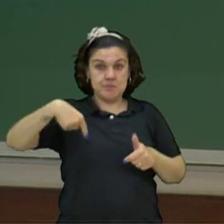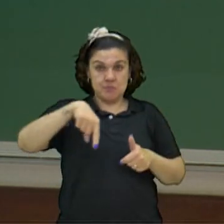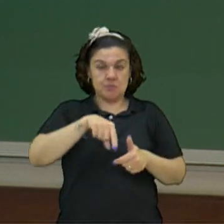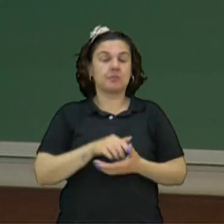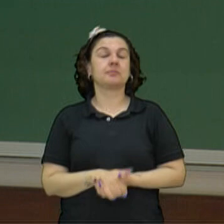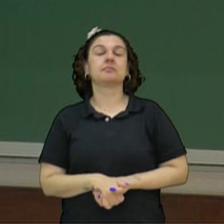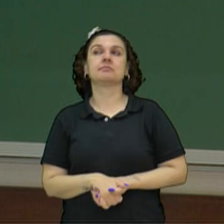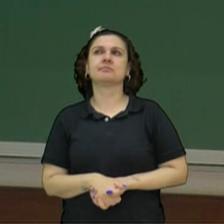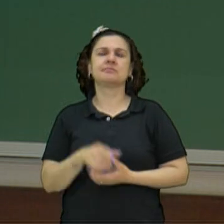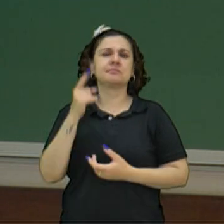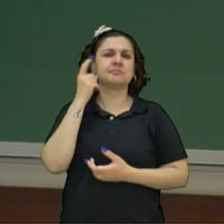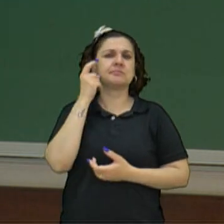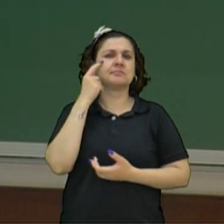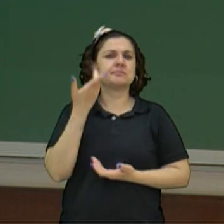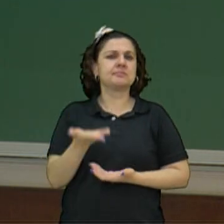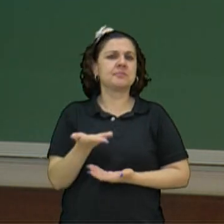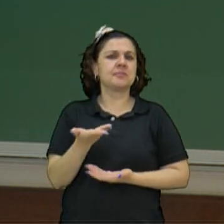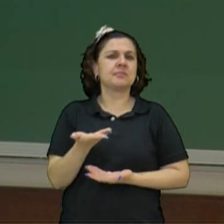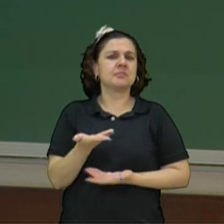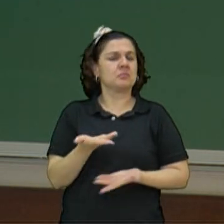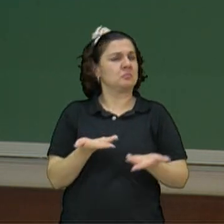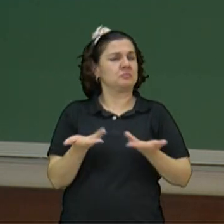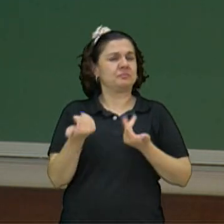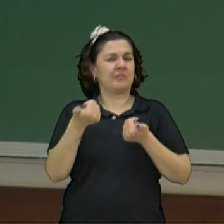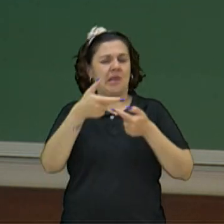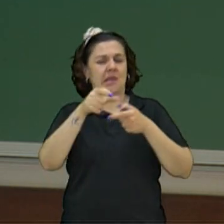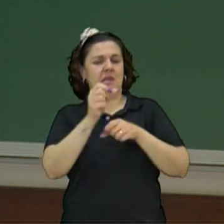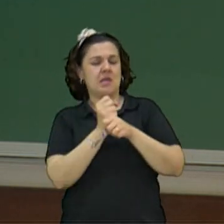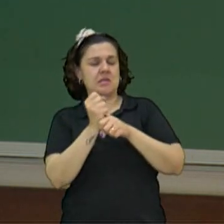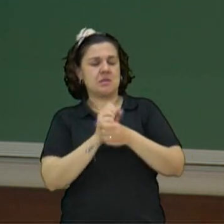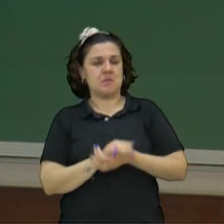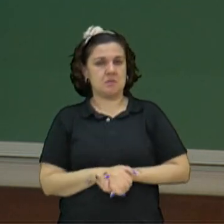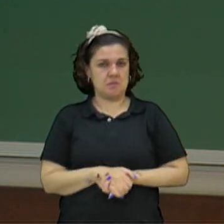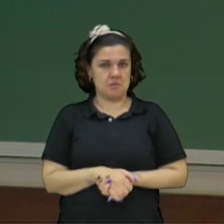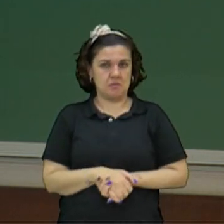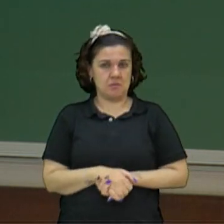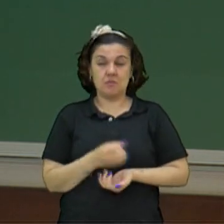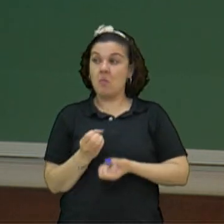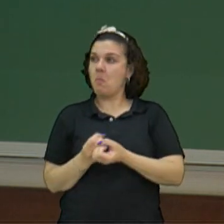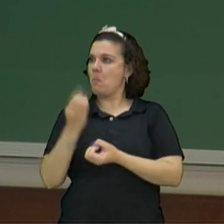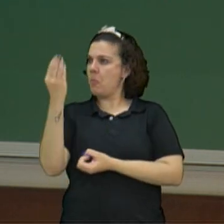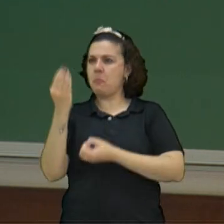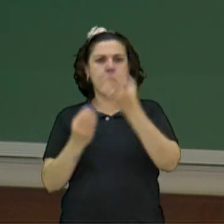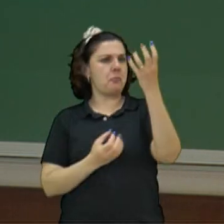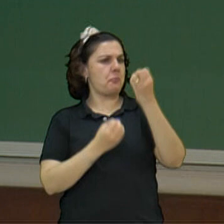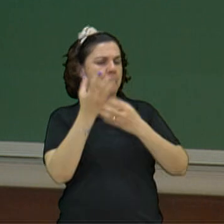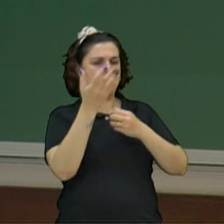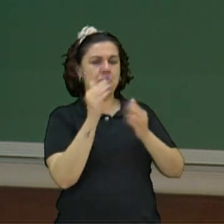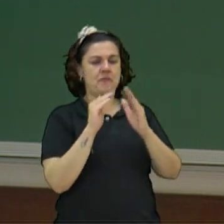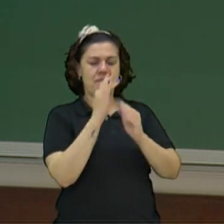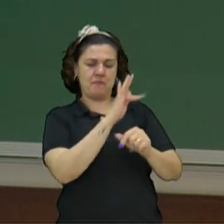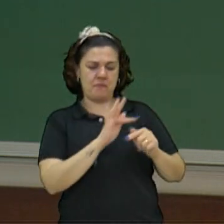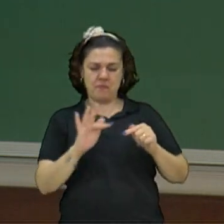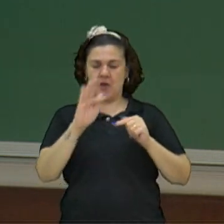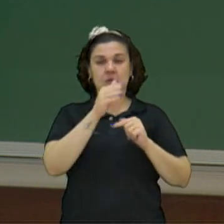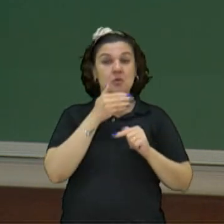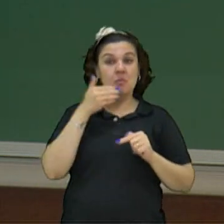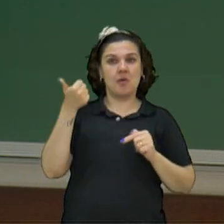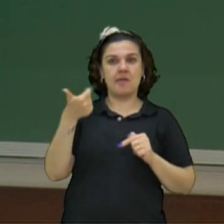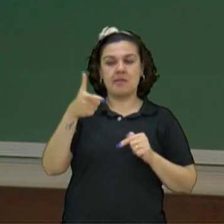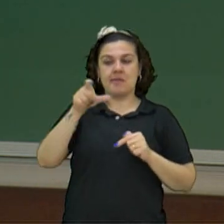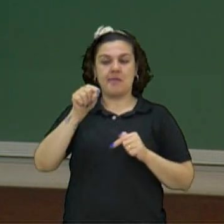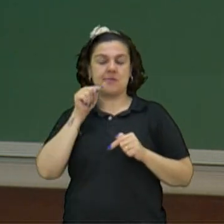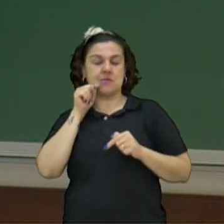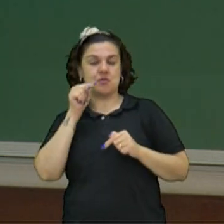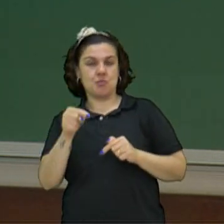Imagine, você faz isso durante 10 anos, mandando para as melhores escolas do mundo 10 mil